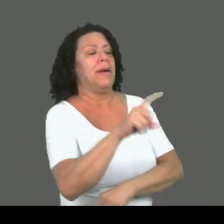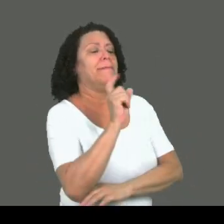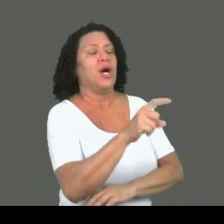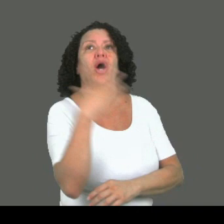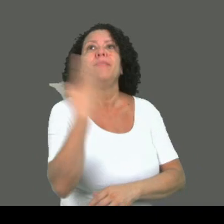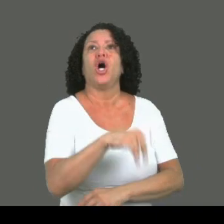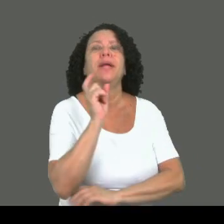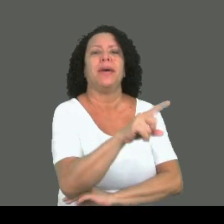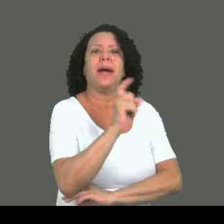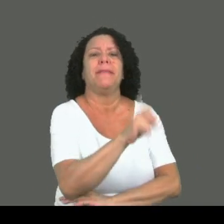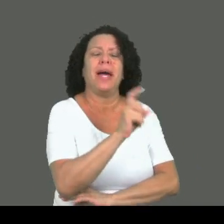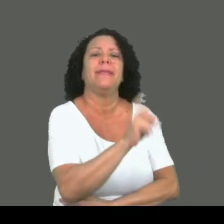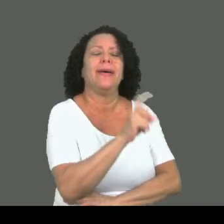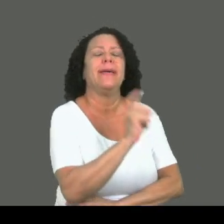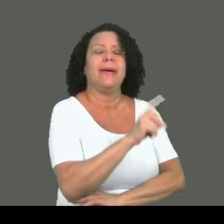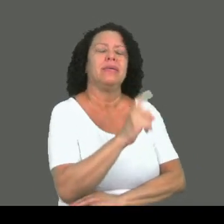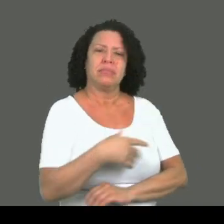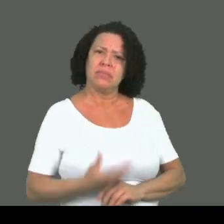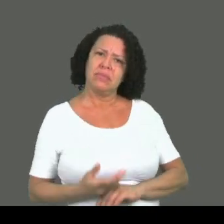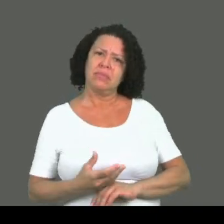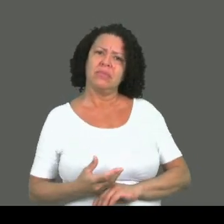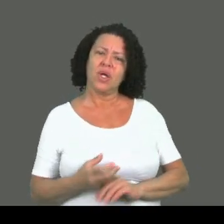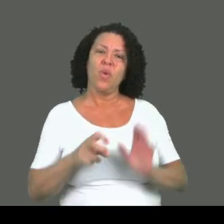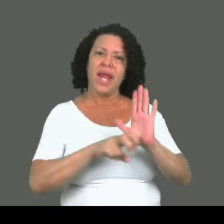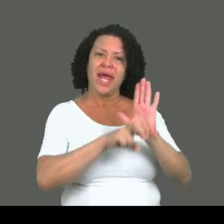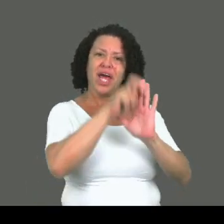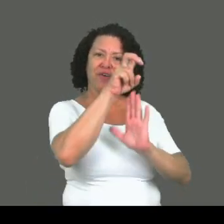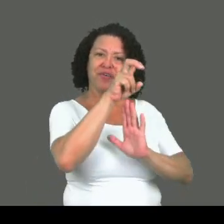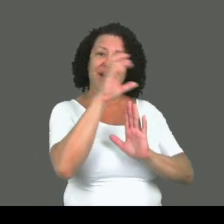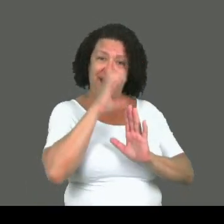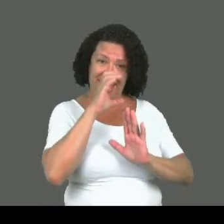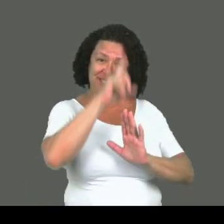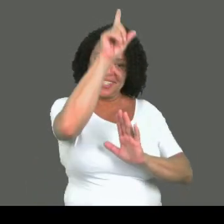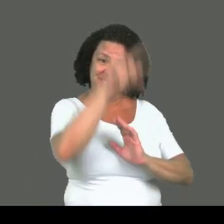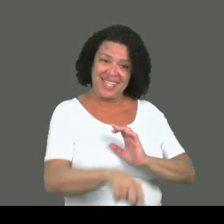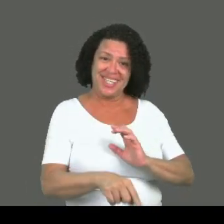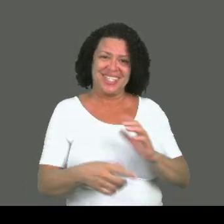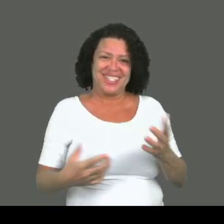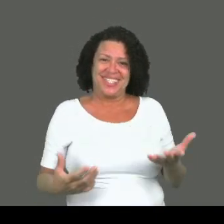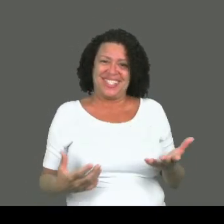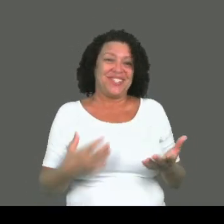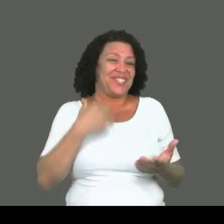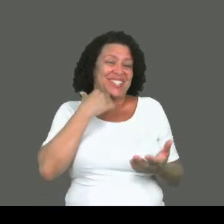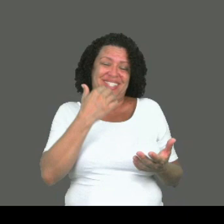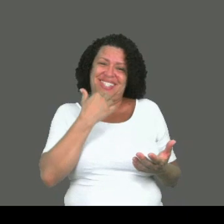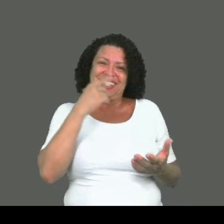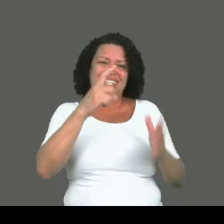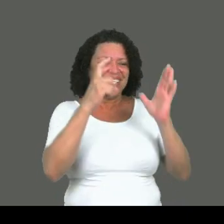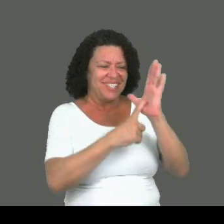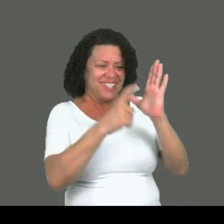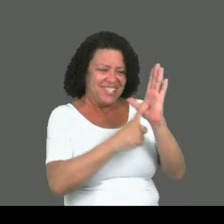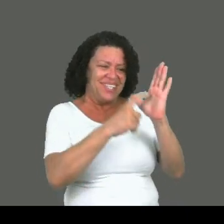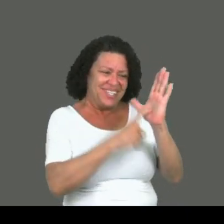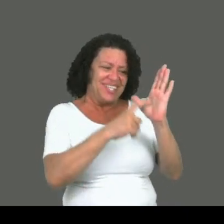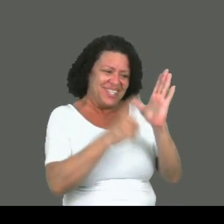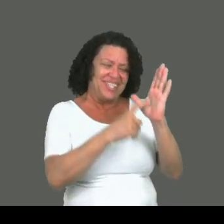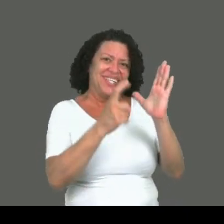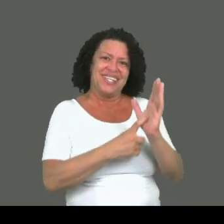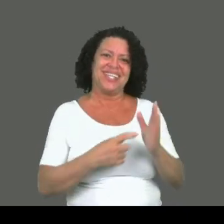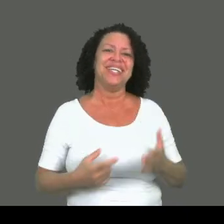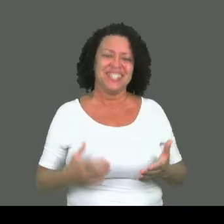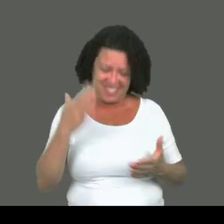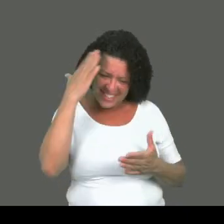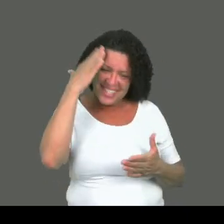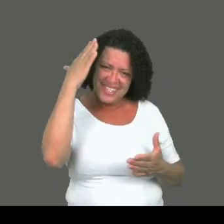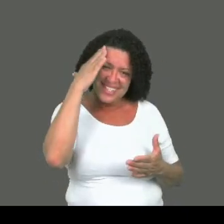apertando 1, 2, 3, 4, 5, como se o elevador fosse descer mais rápido porque a gente apertou mais vezes